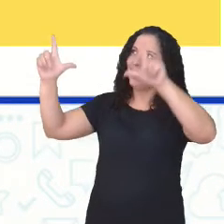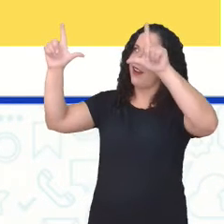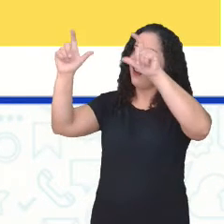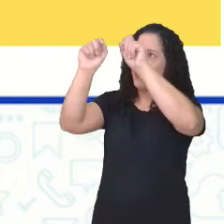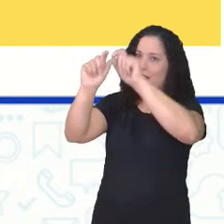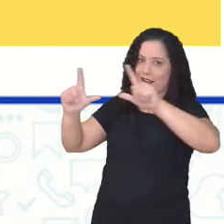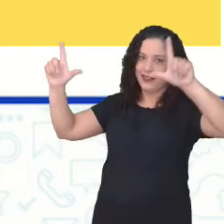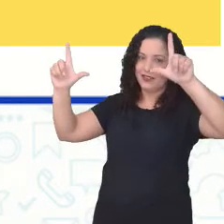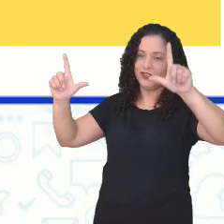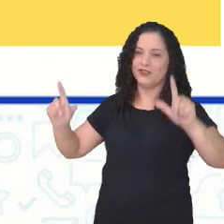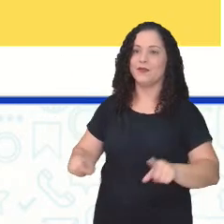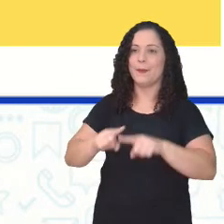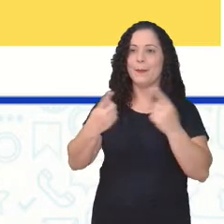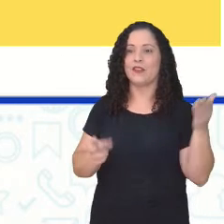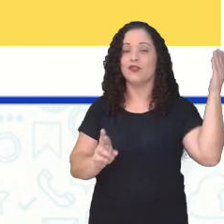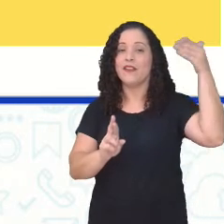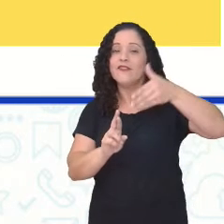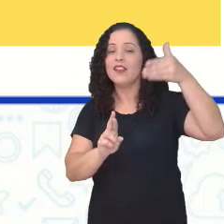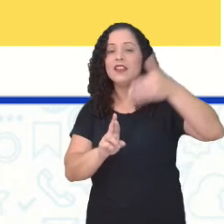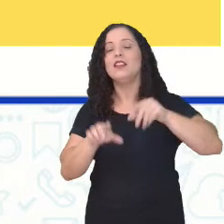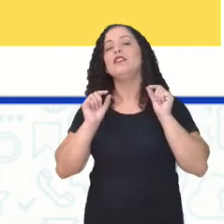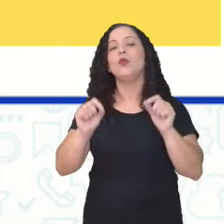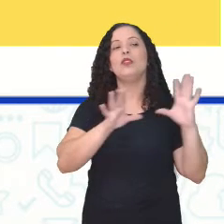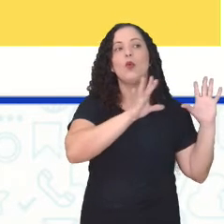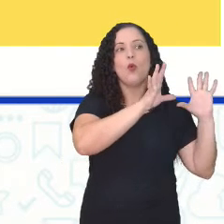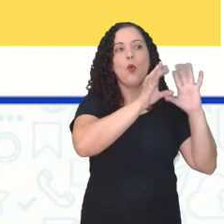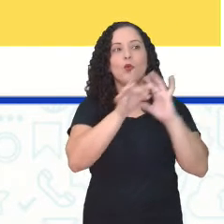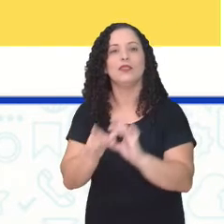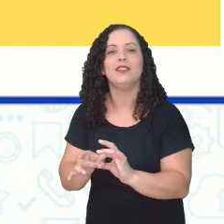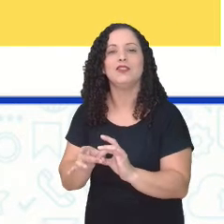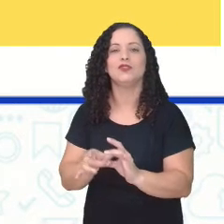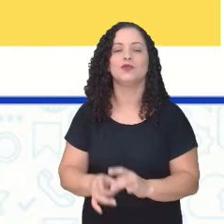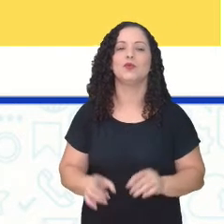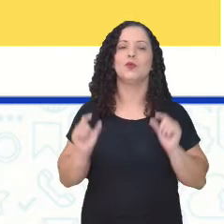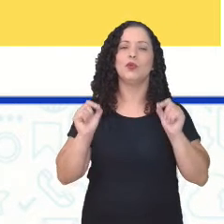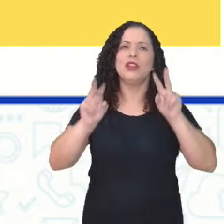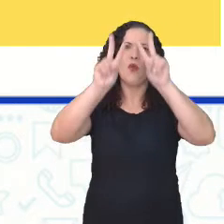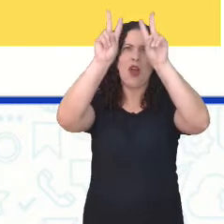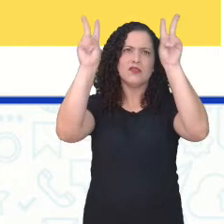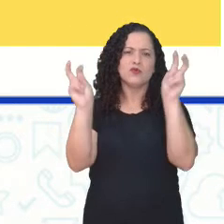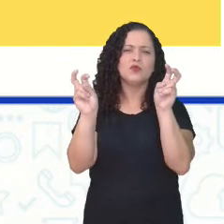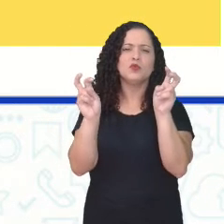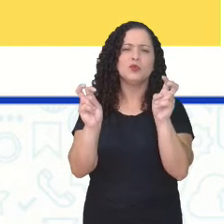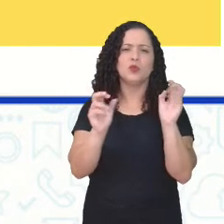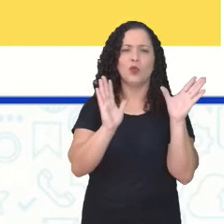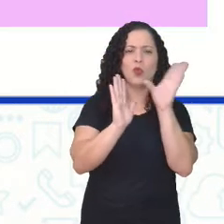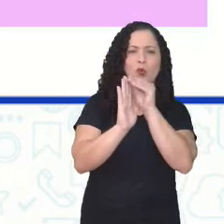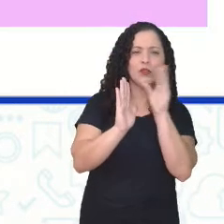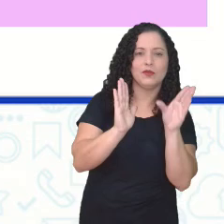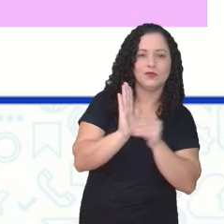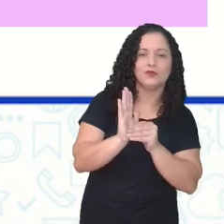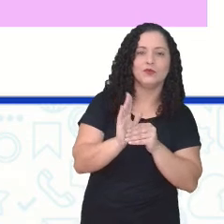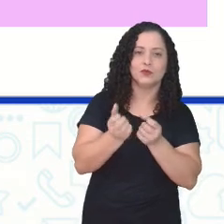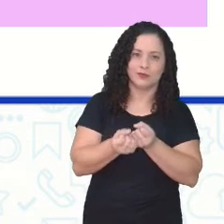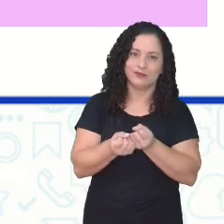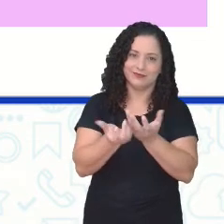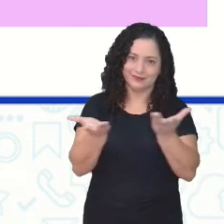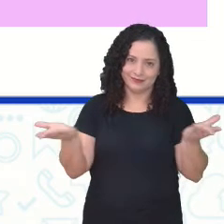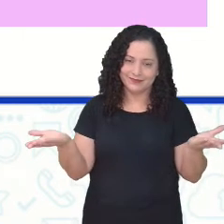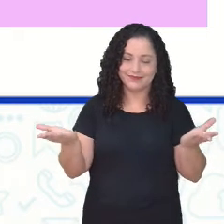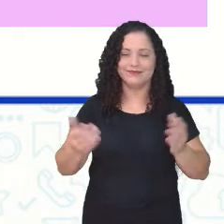o contexto, não é? O assunto, os objetos aos quais se refere a mensagem, não